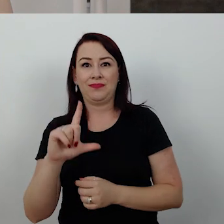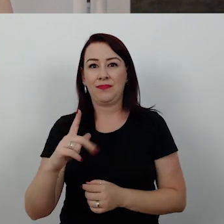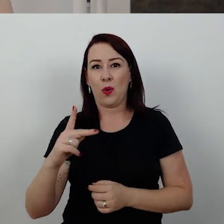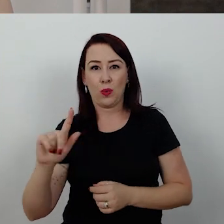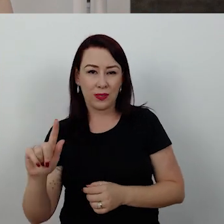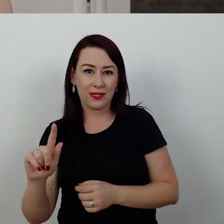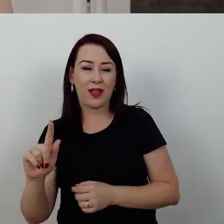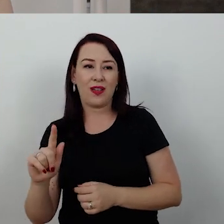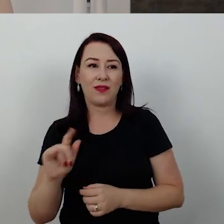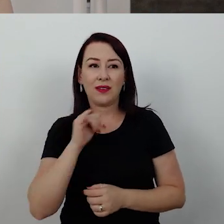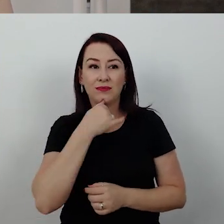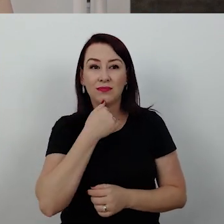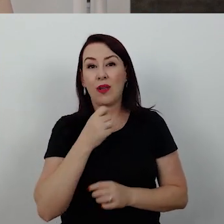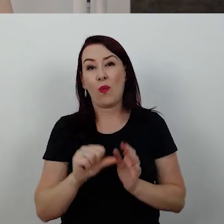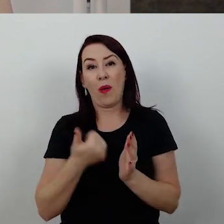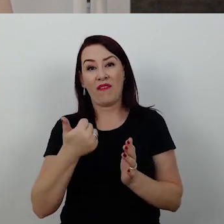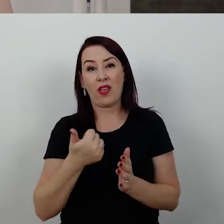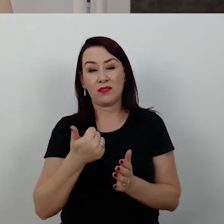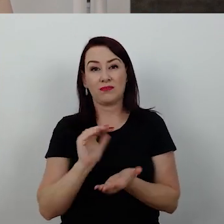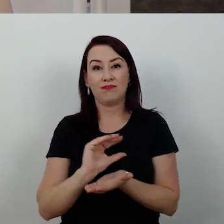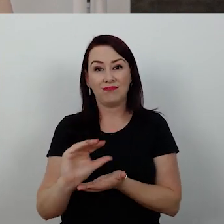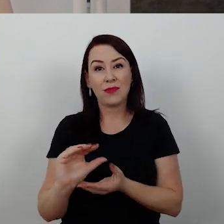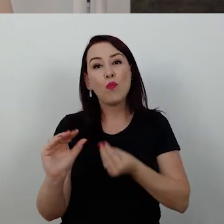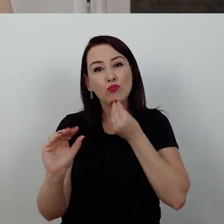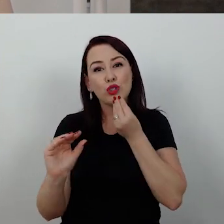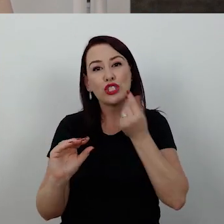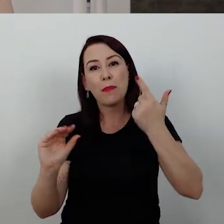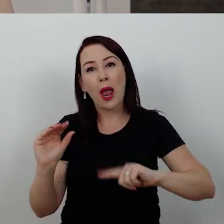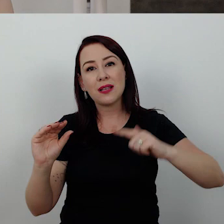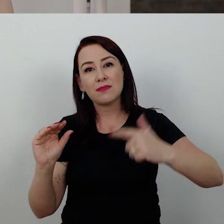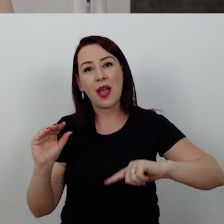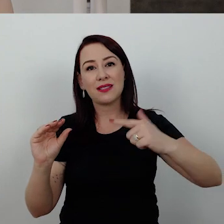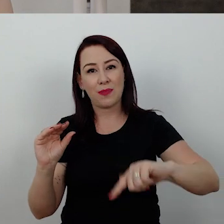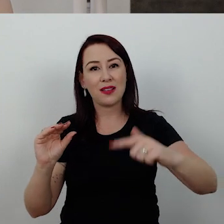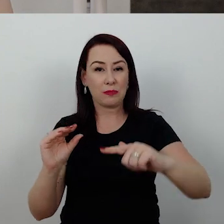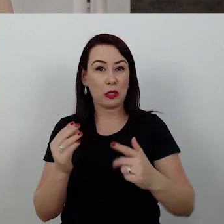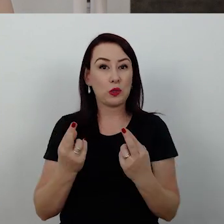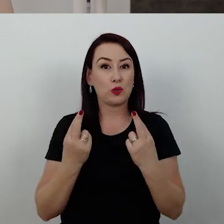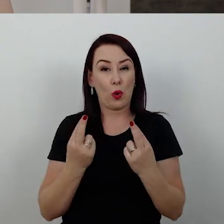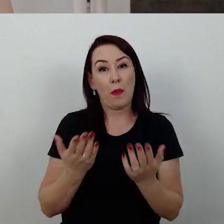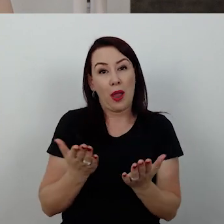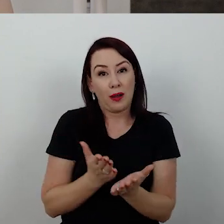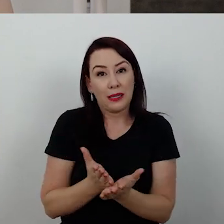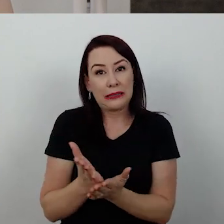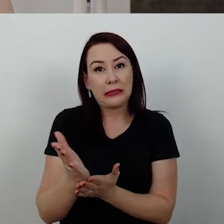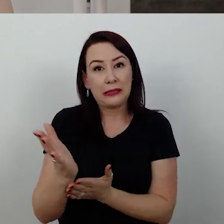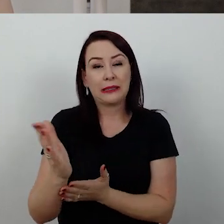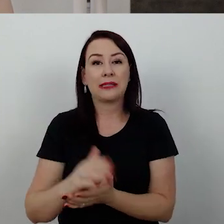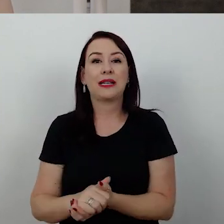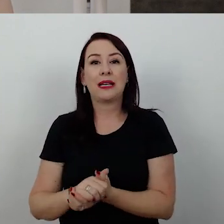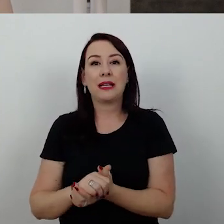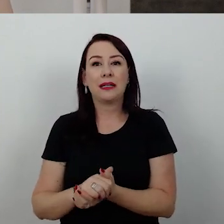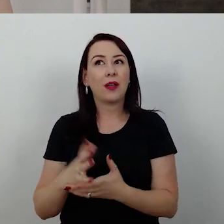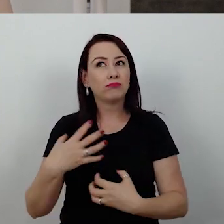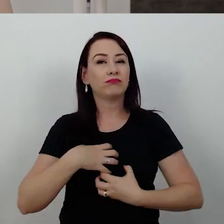Gustavo, né, uma pena que é um recurso único, o ideal é que isso se torne, né, numa constante,